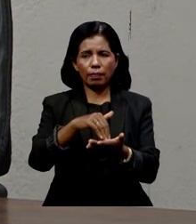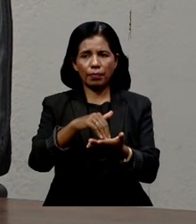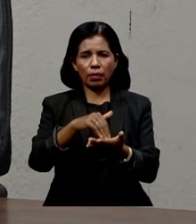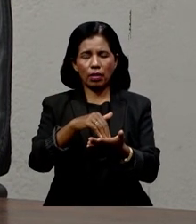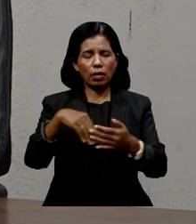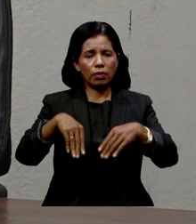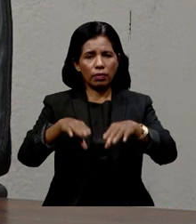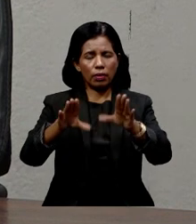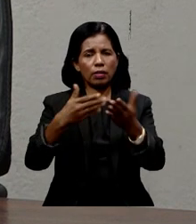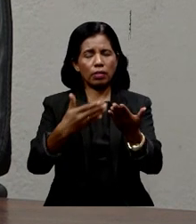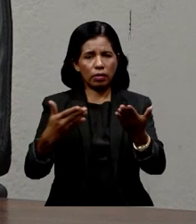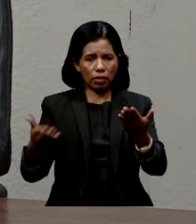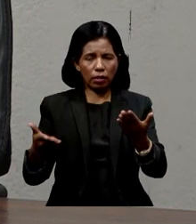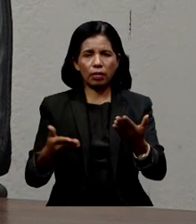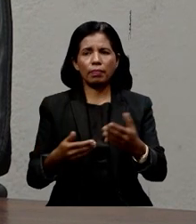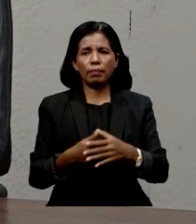exposição,